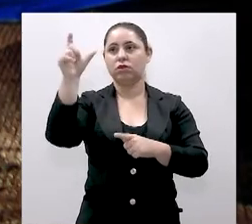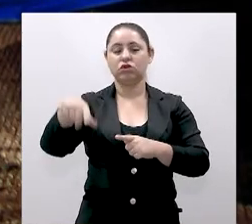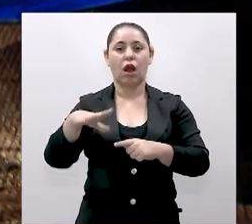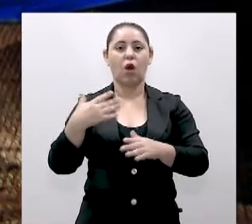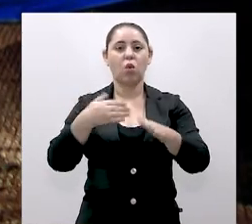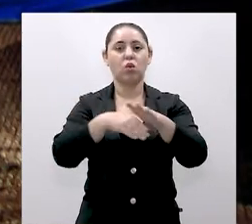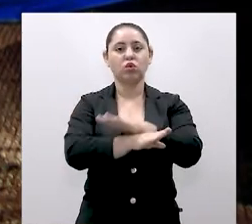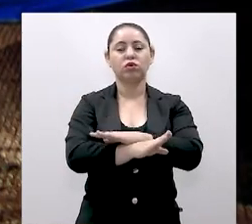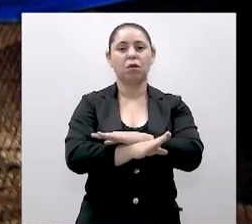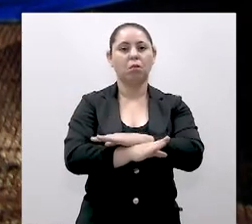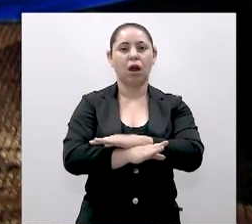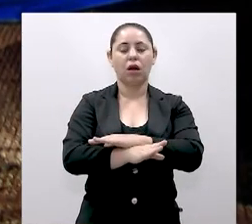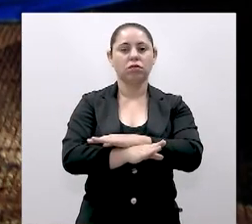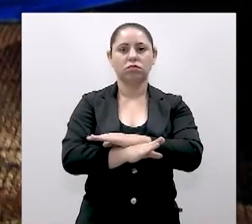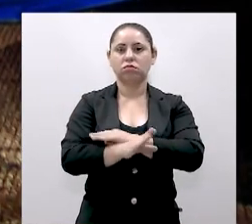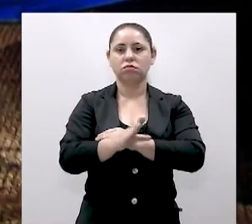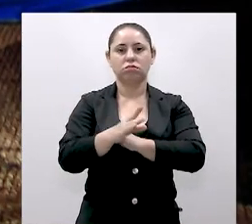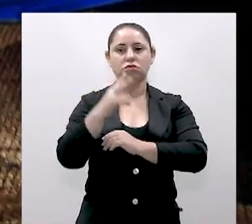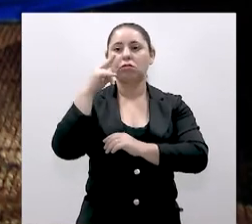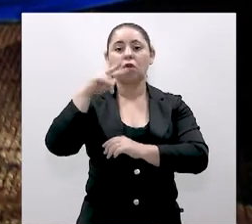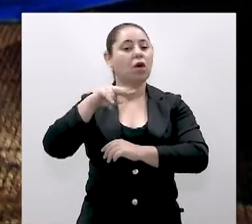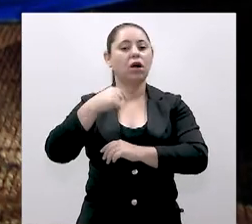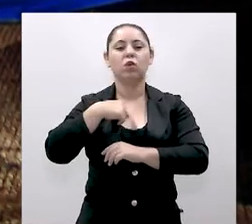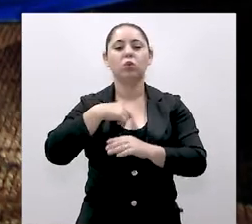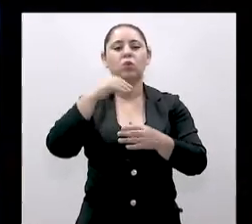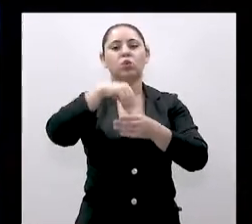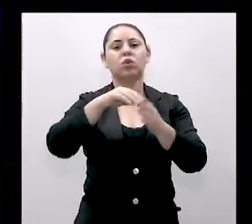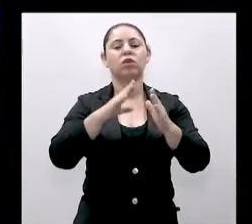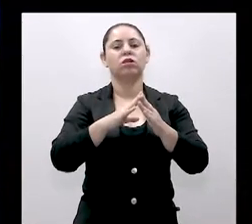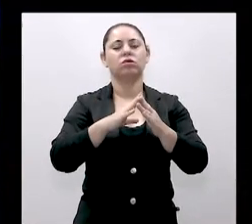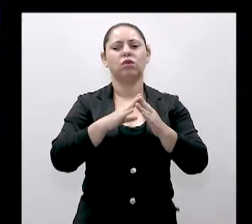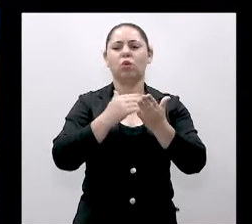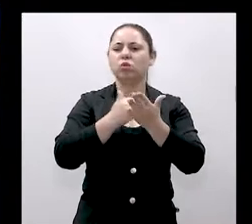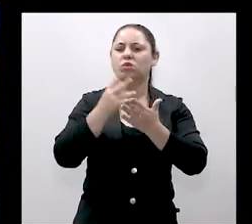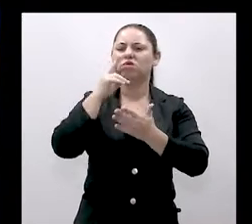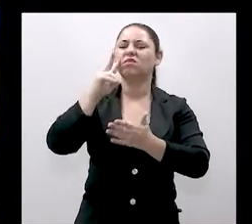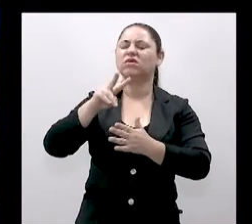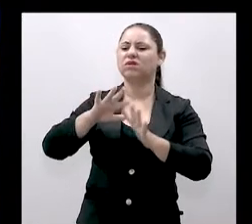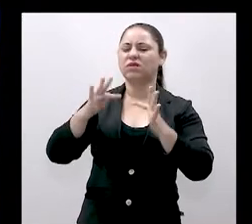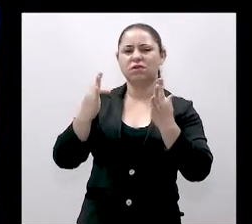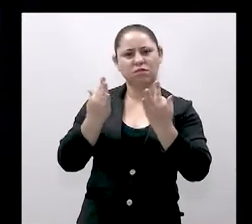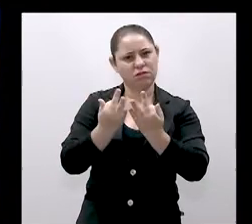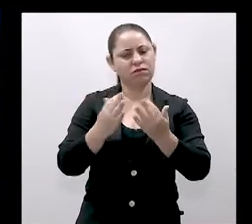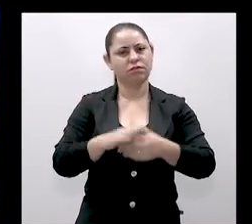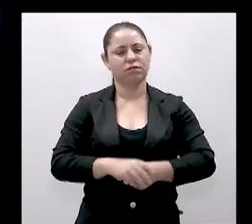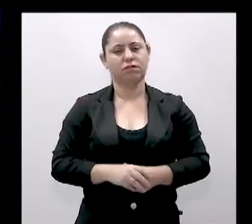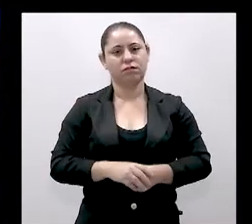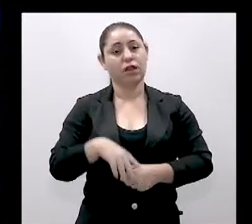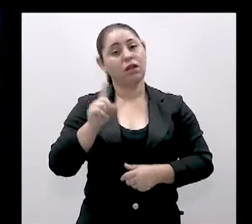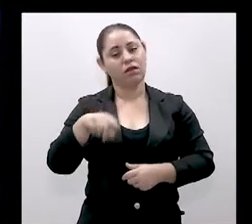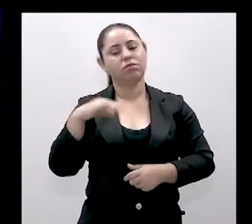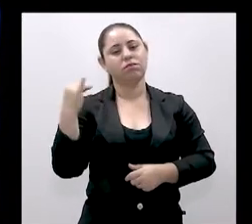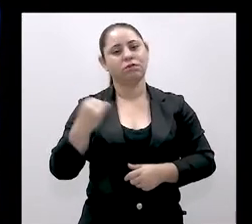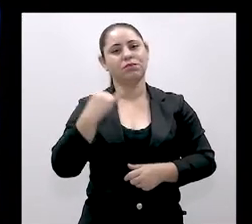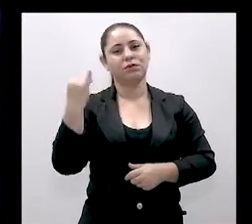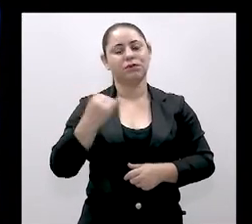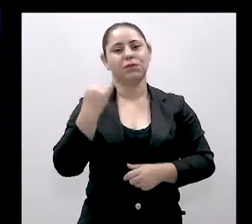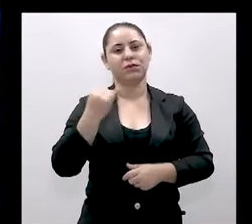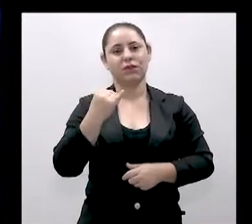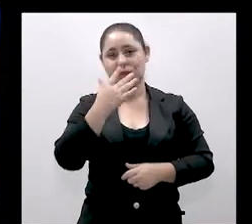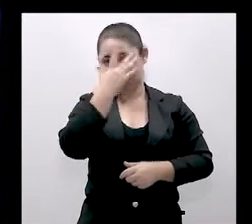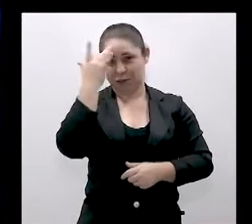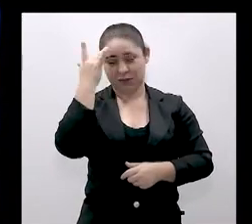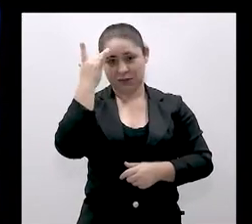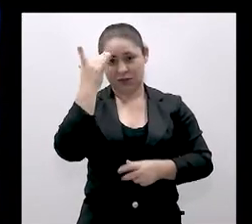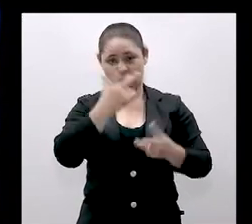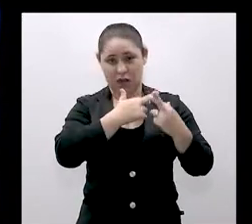sistema cognitivo dela delas não me enxergavam dentro de casa então aí eu comecei a ver família o e uma coisa que é muito importante